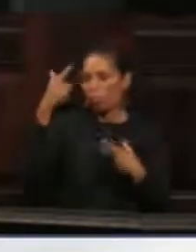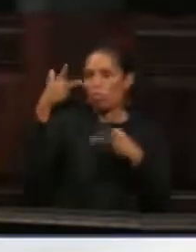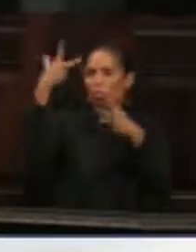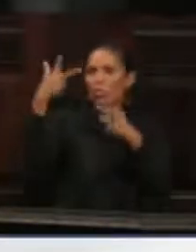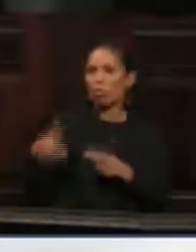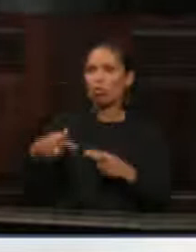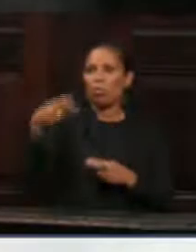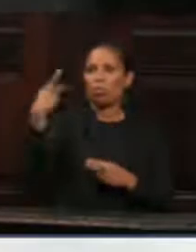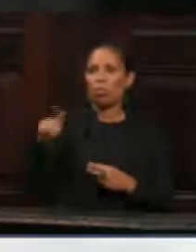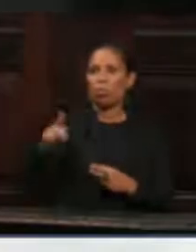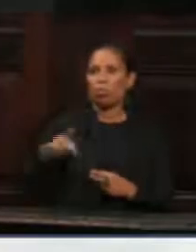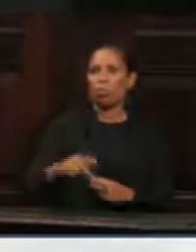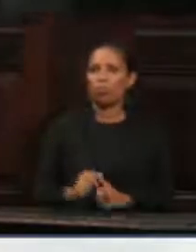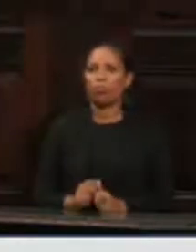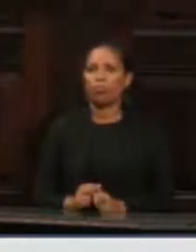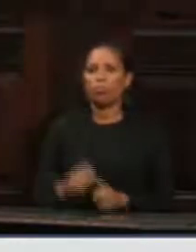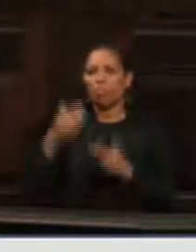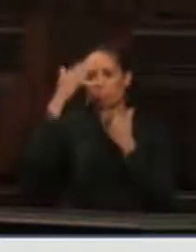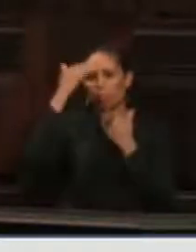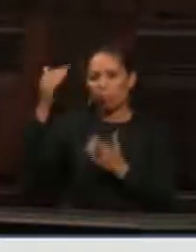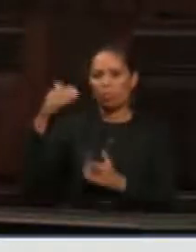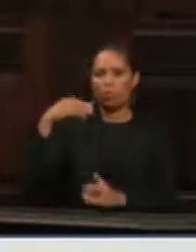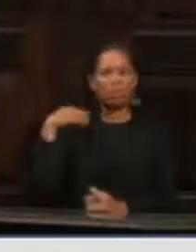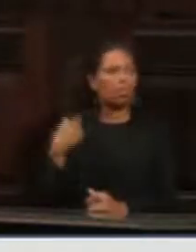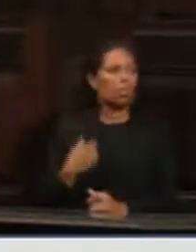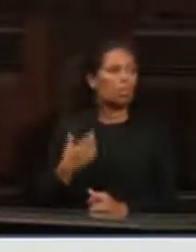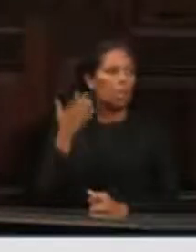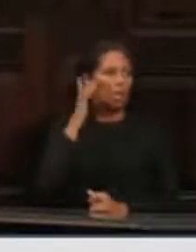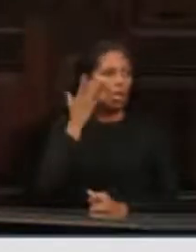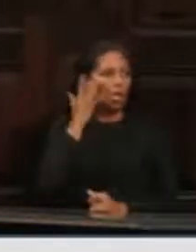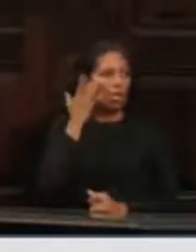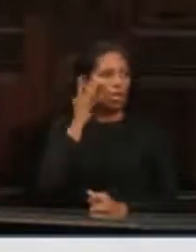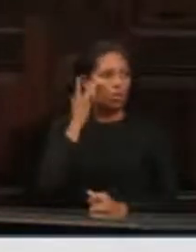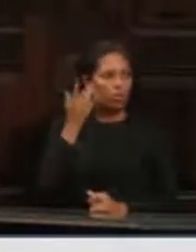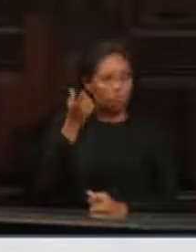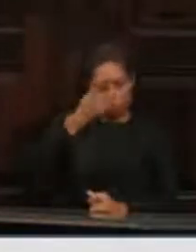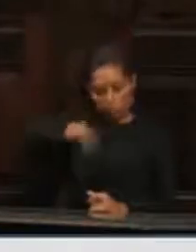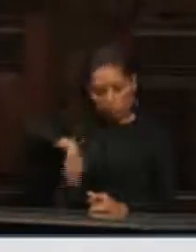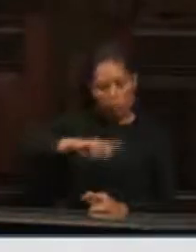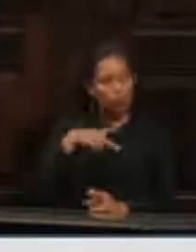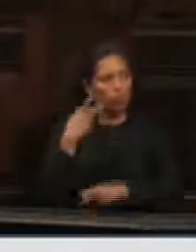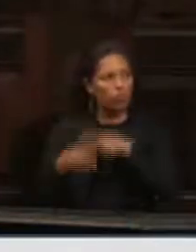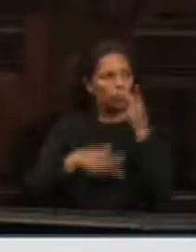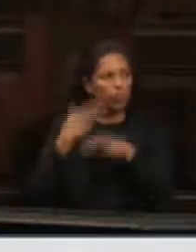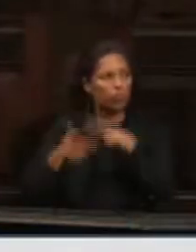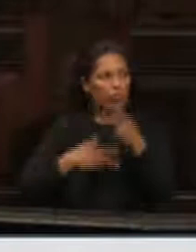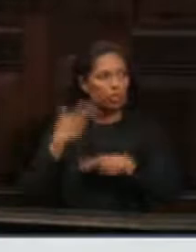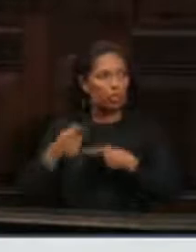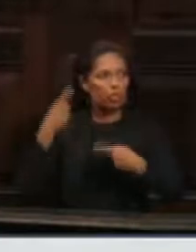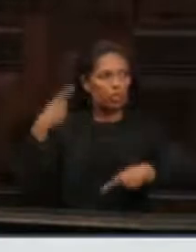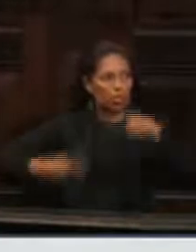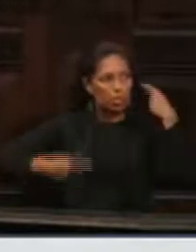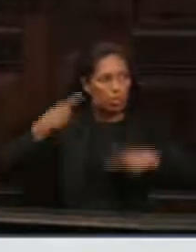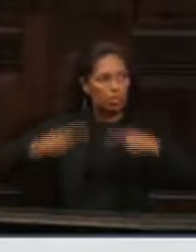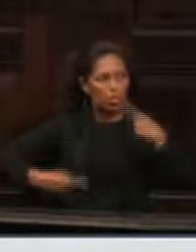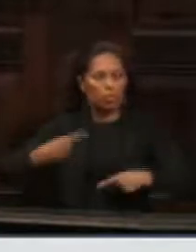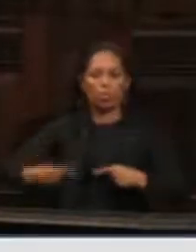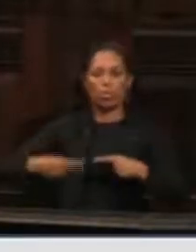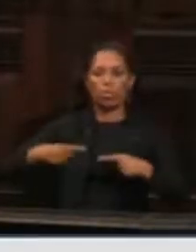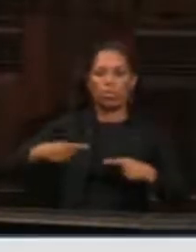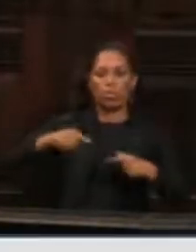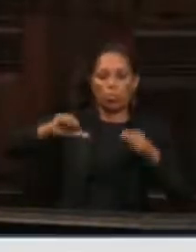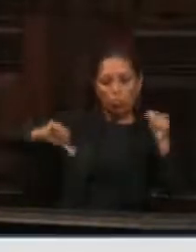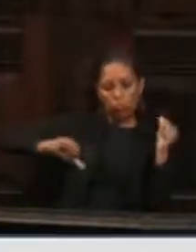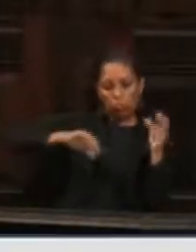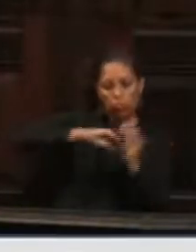ideia, do seu pensamento, deputado. Obrigado, deputado. Acho que o grande objetivo dessa fala é realmente promover o debate e a troca de ideias. Eu